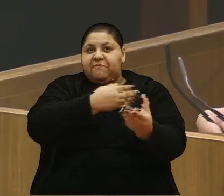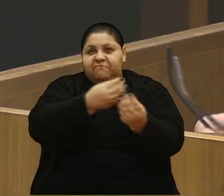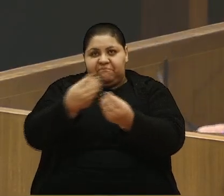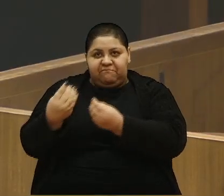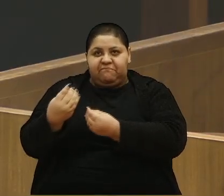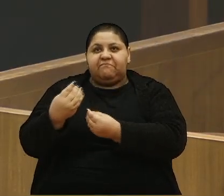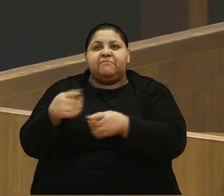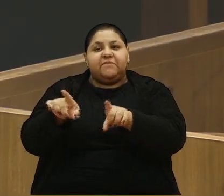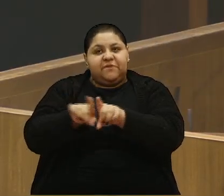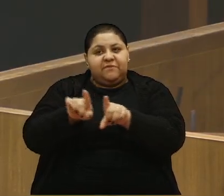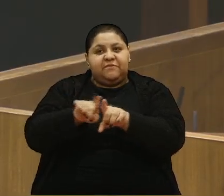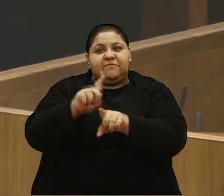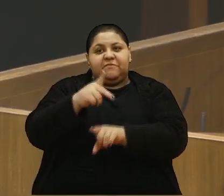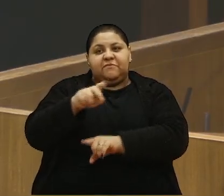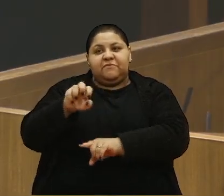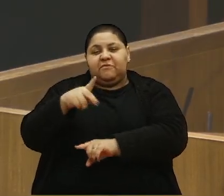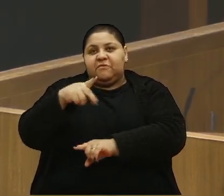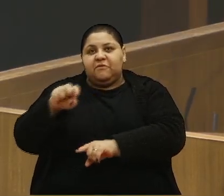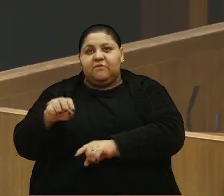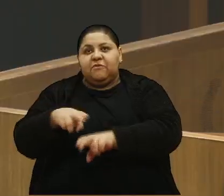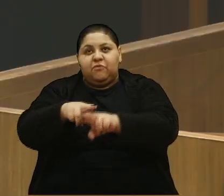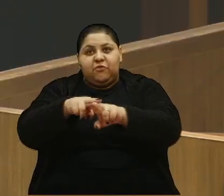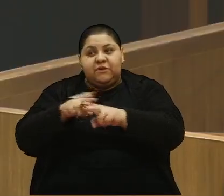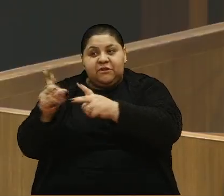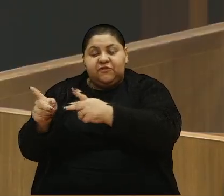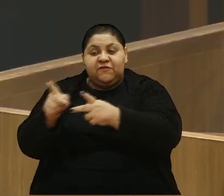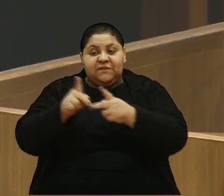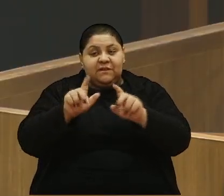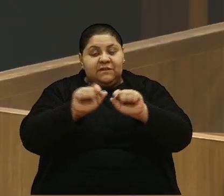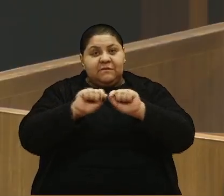também o Pepe, por isso que eu estive visitando lá na Assembleia.